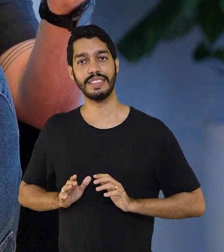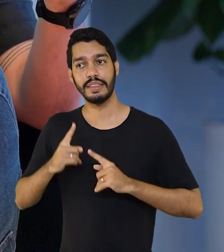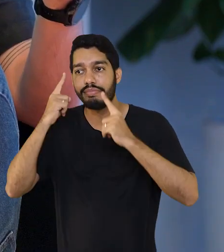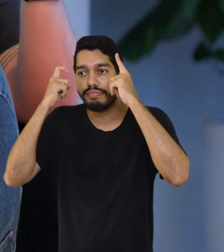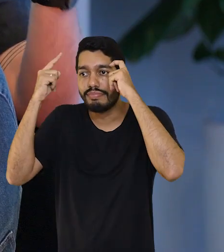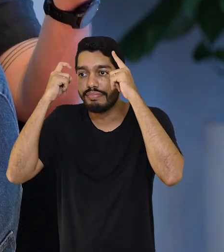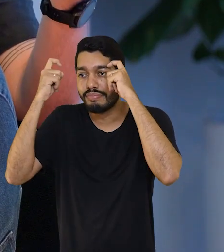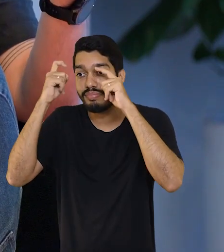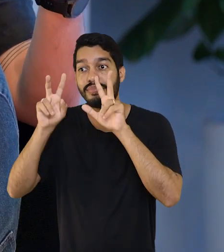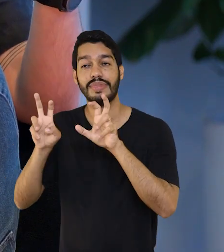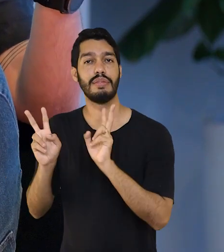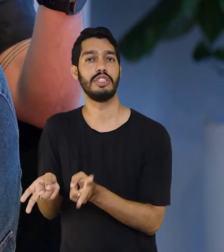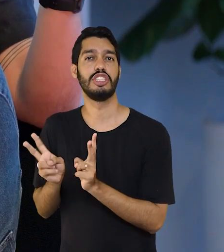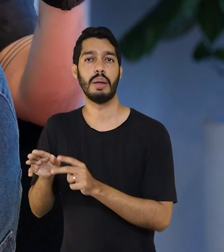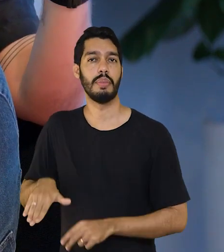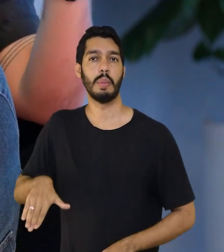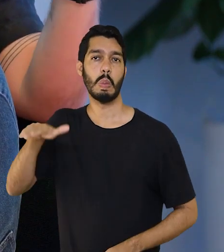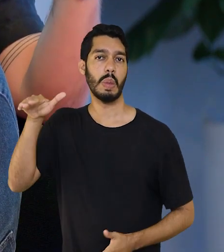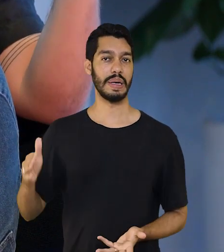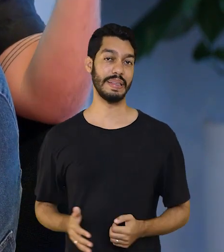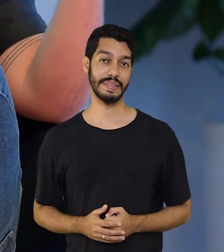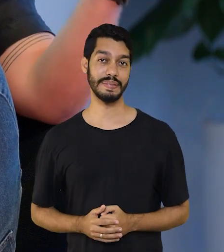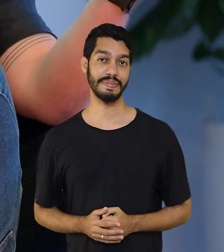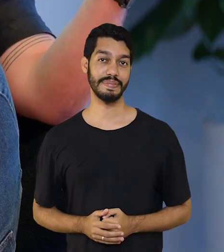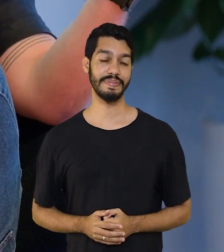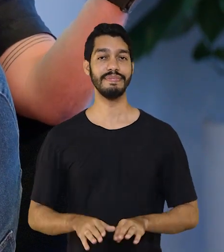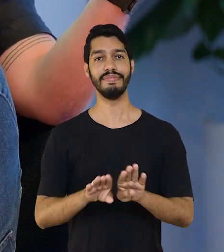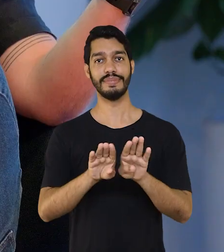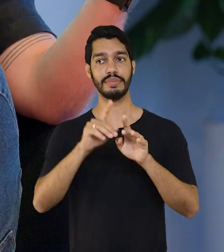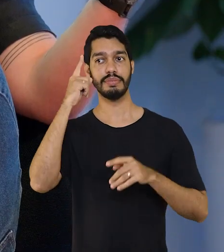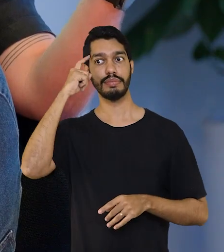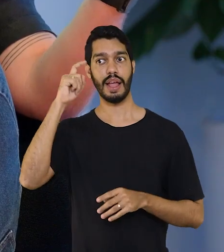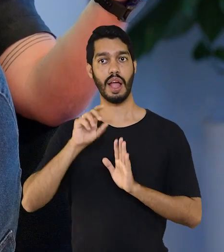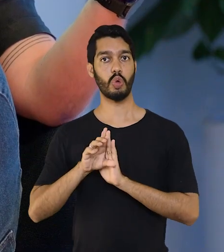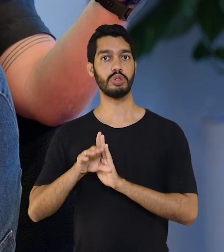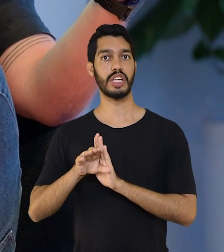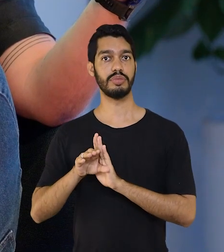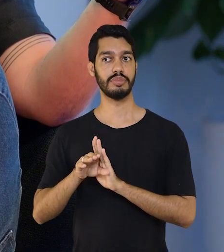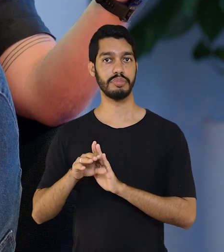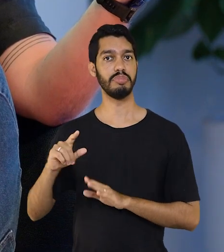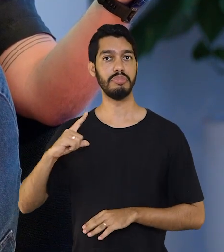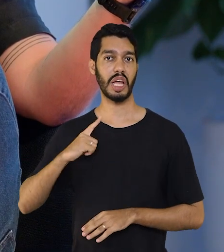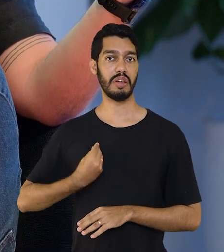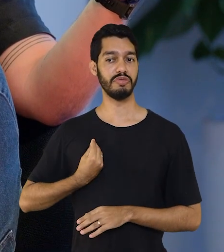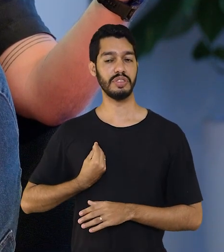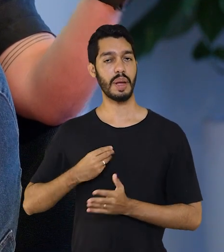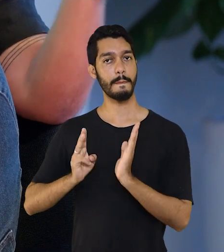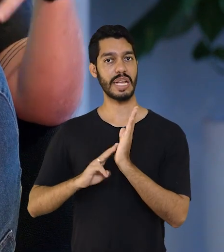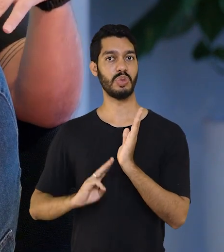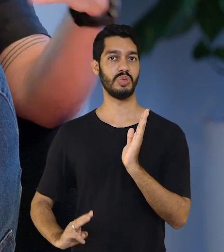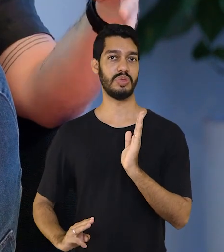era um assunto desde muito cedo. E mais importante do que isso, o assunto, a ideia, o conceito de que